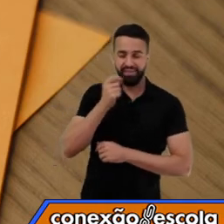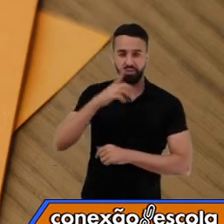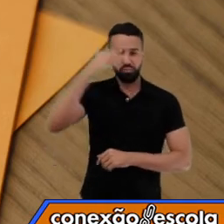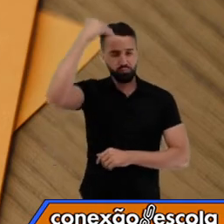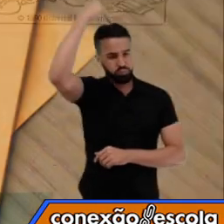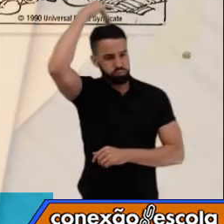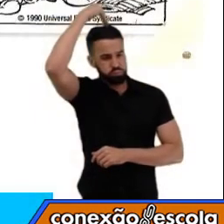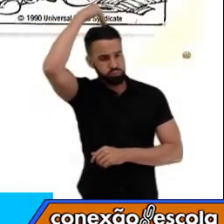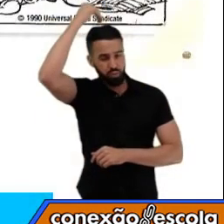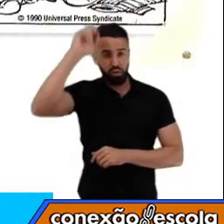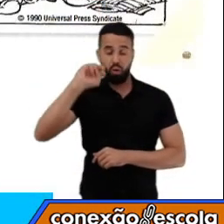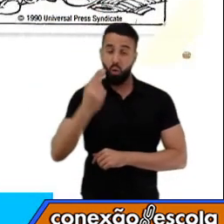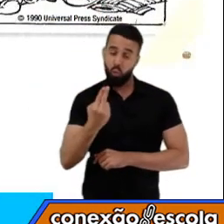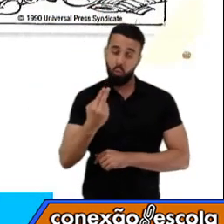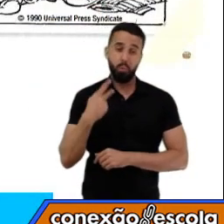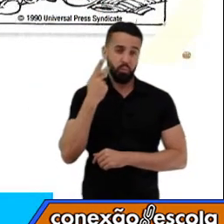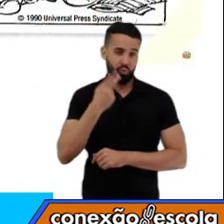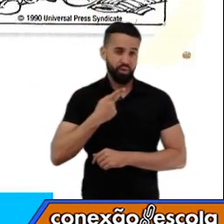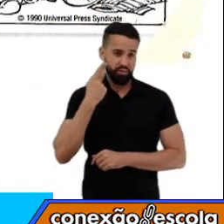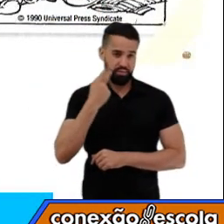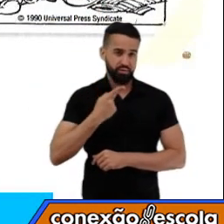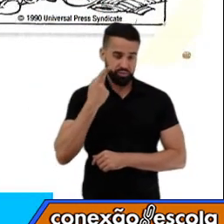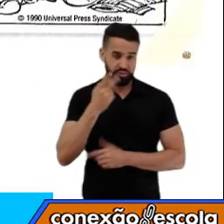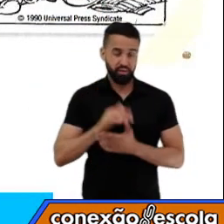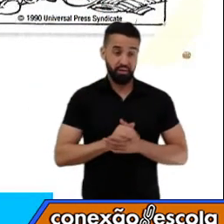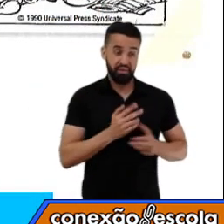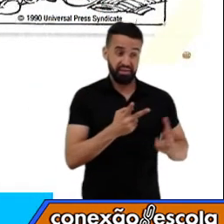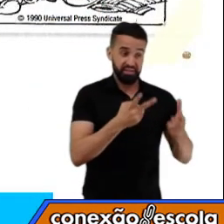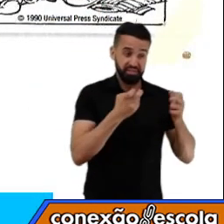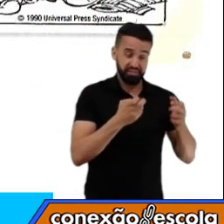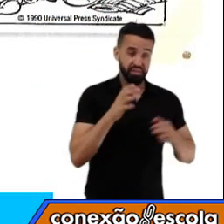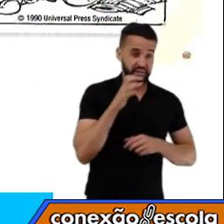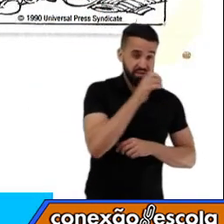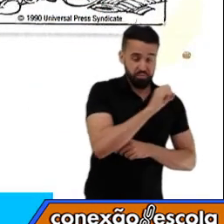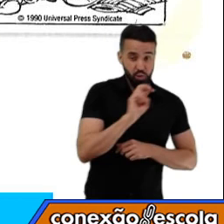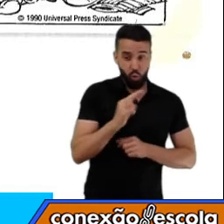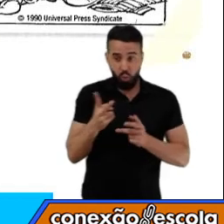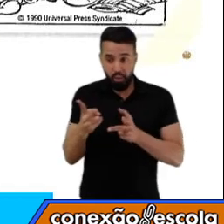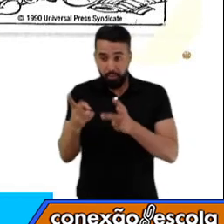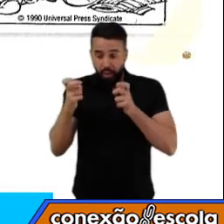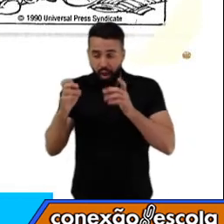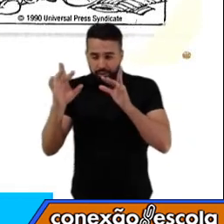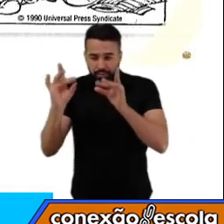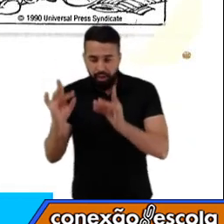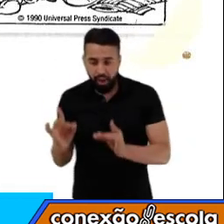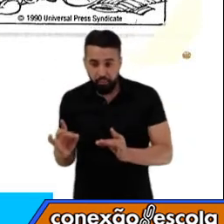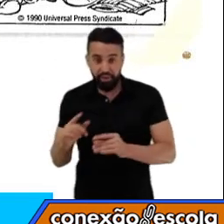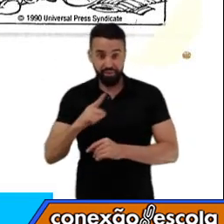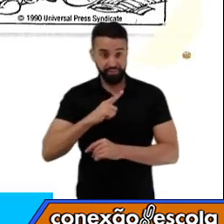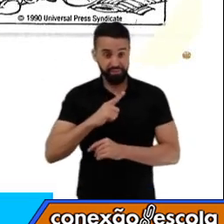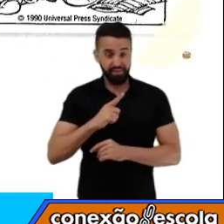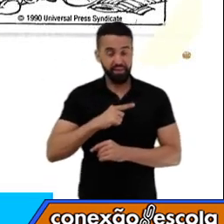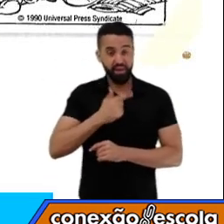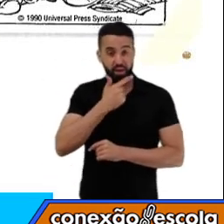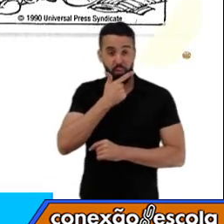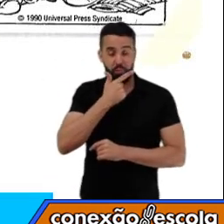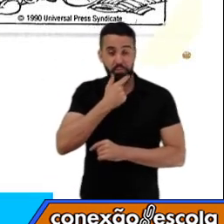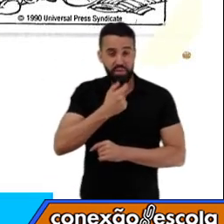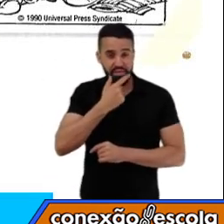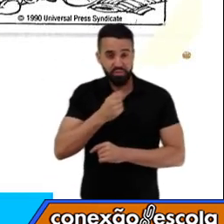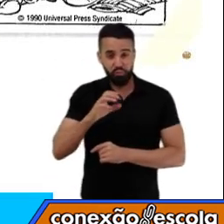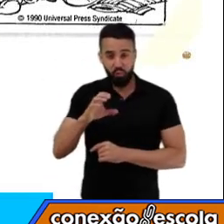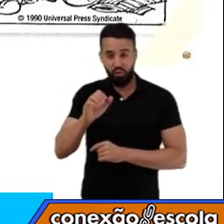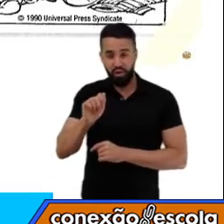irônicas ou políticas nessa tirinha fazendo isso que me ISSQN a gente pode ver o Calvin que é um personagem infantil